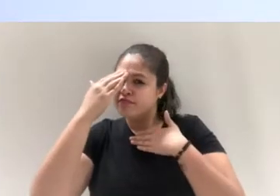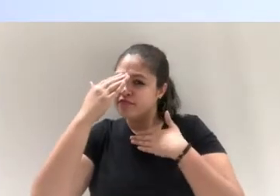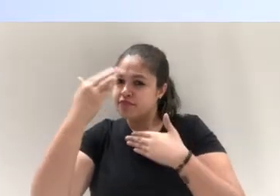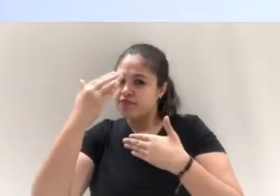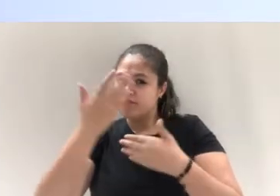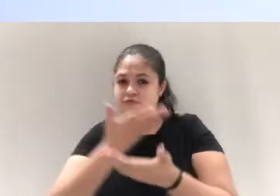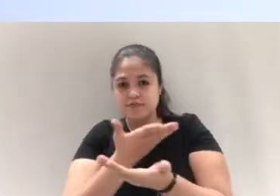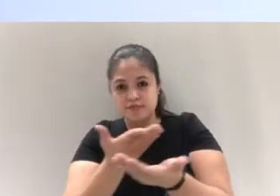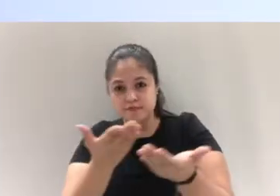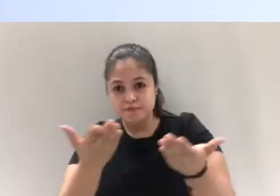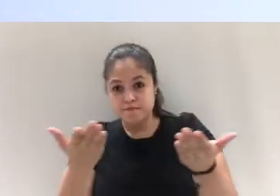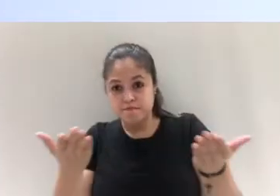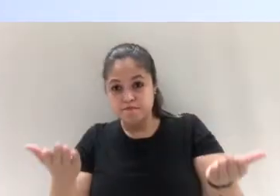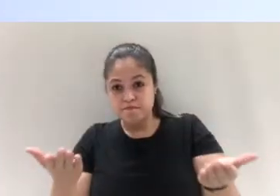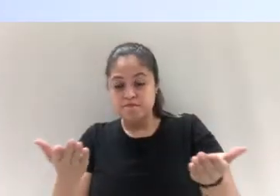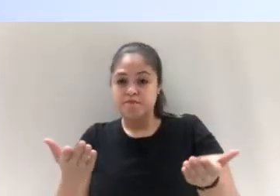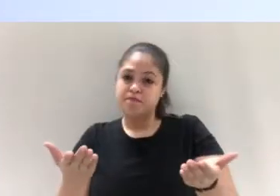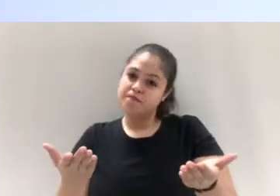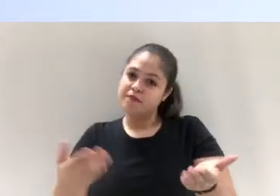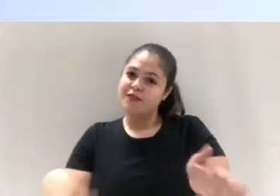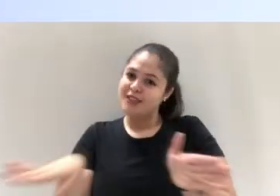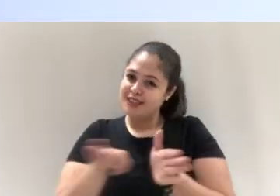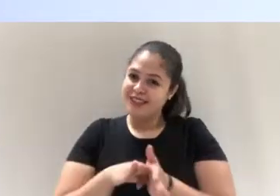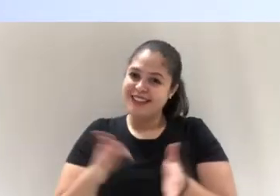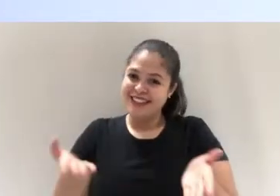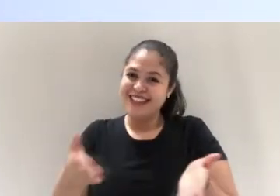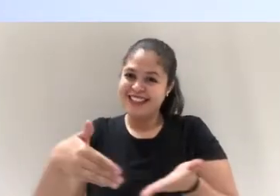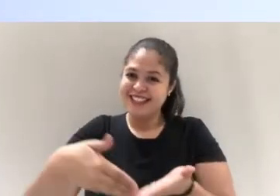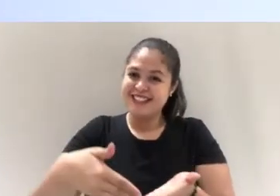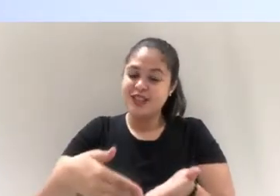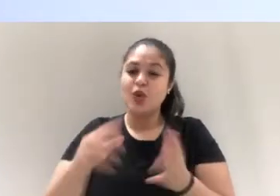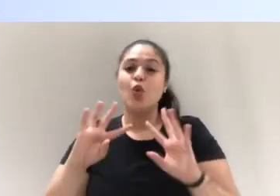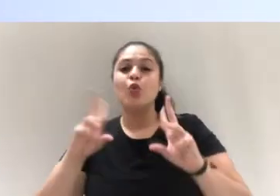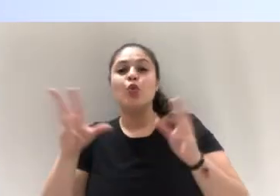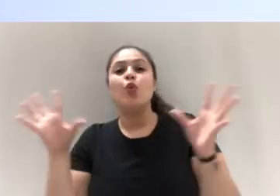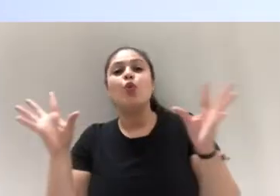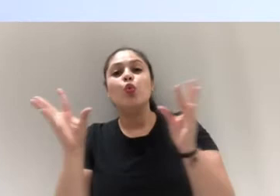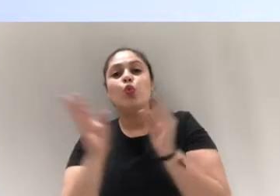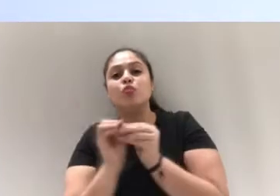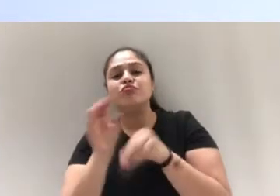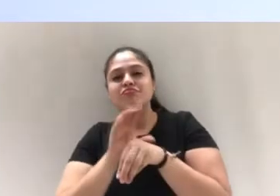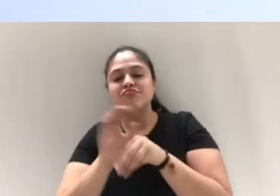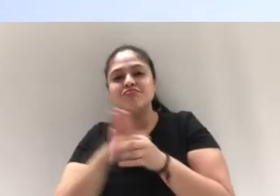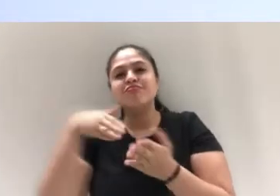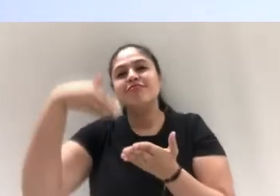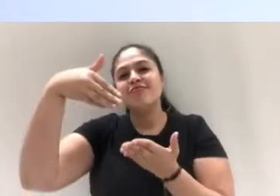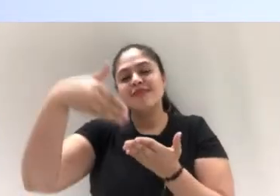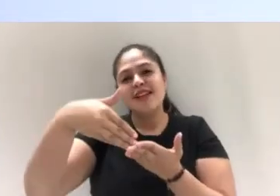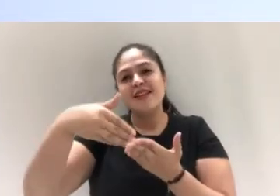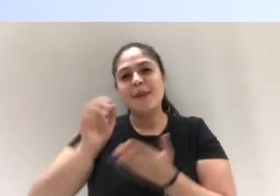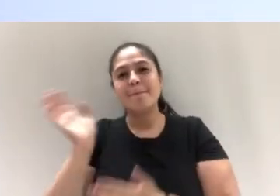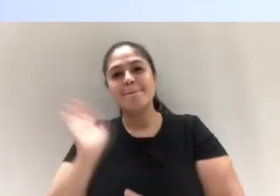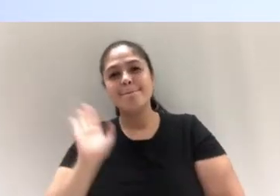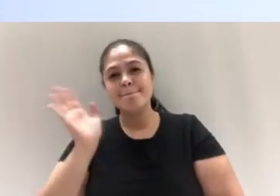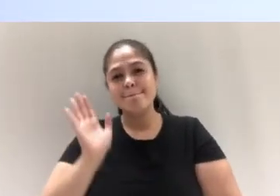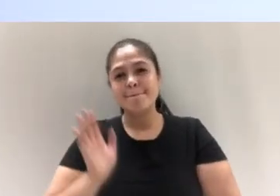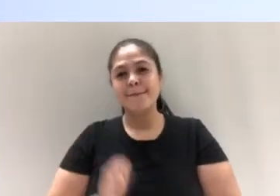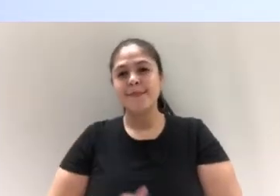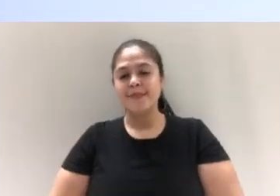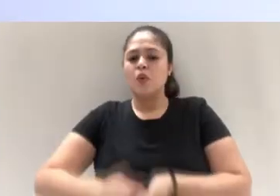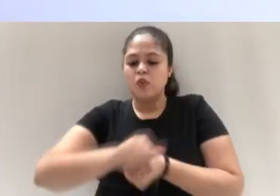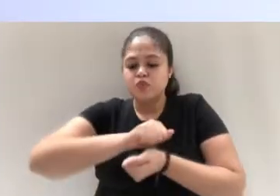Muito obrigado a todos que chegaram até aqui no nosso mini curso e até alguma